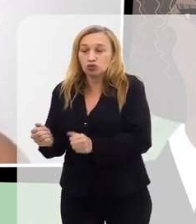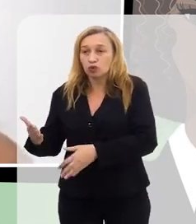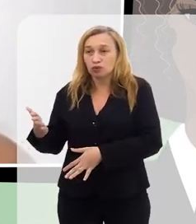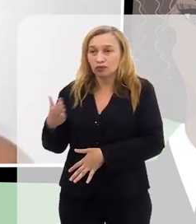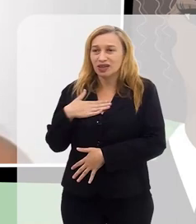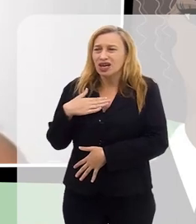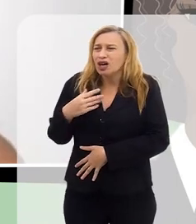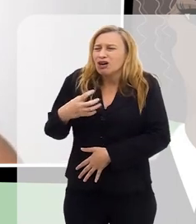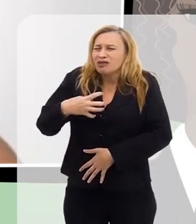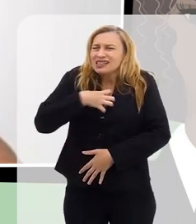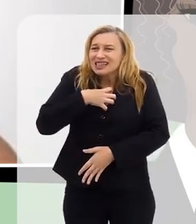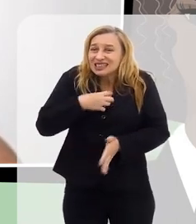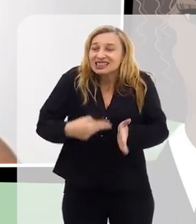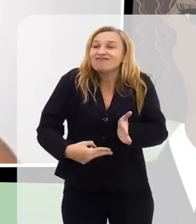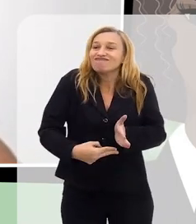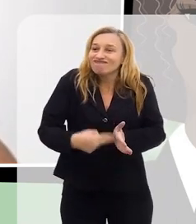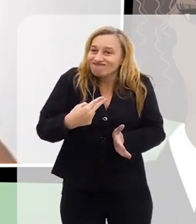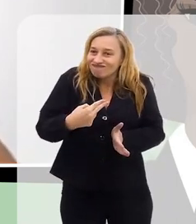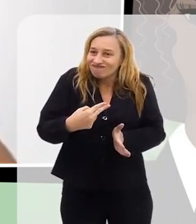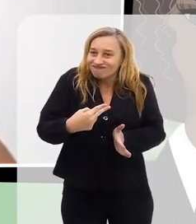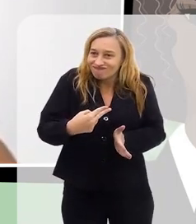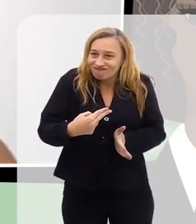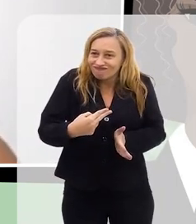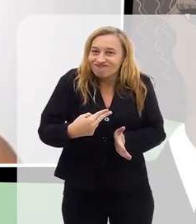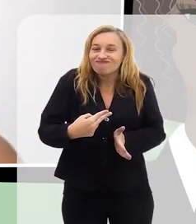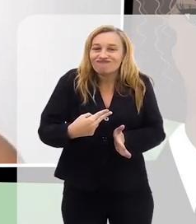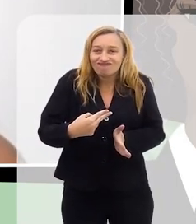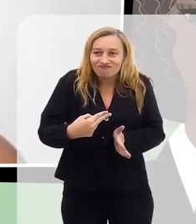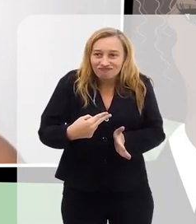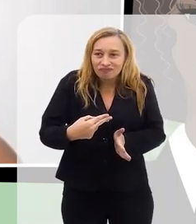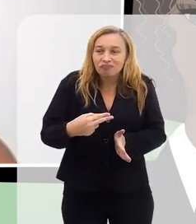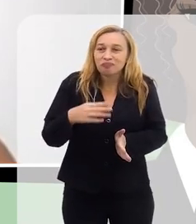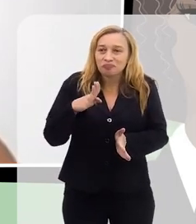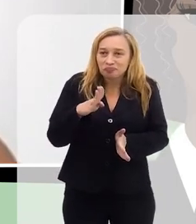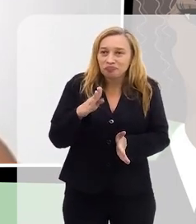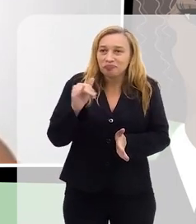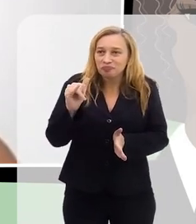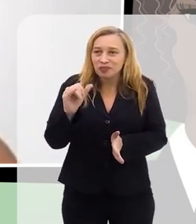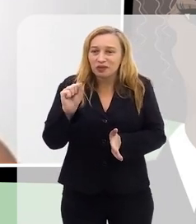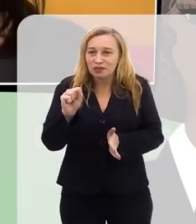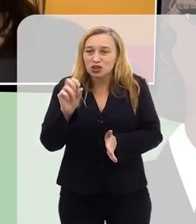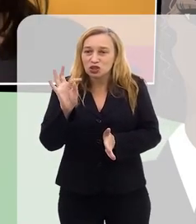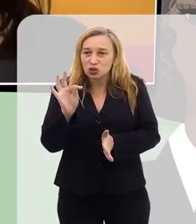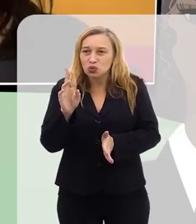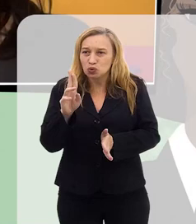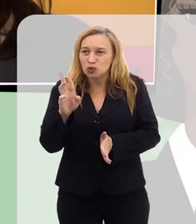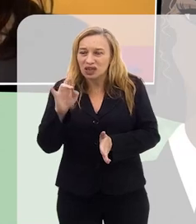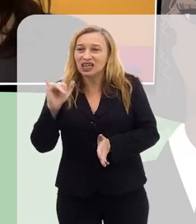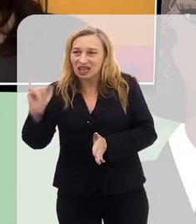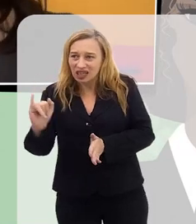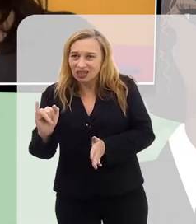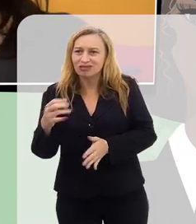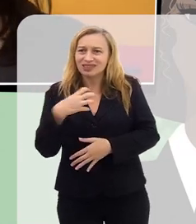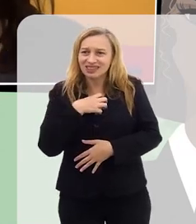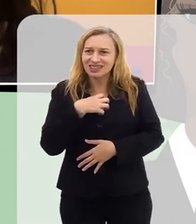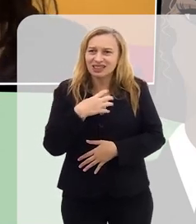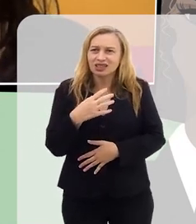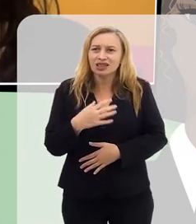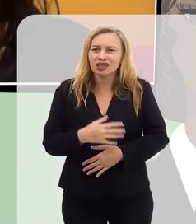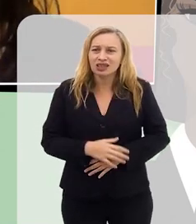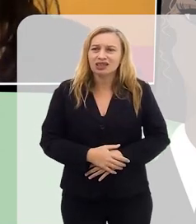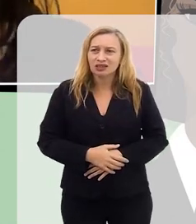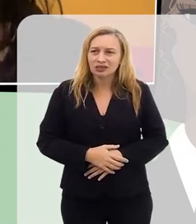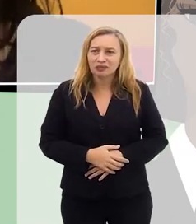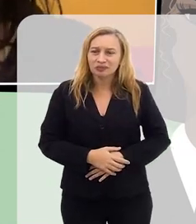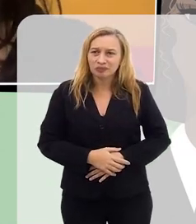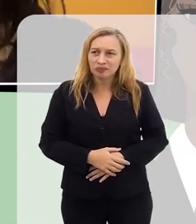Eu senti o corte da pele, né, a passagem do bisturi ali abrindo a minha pele, né, a primeira camada. Então, foi